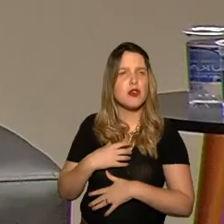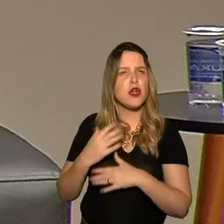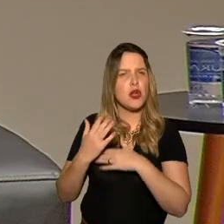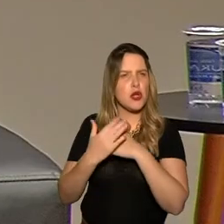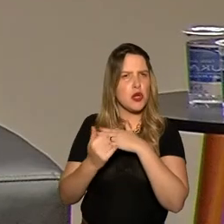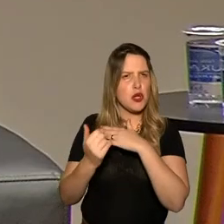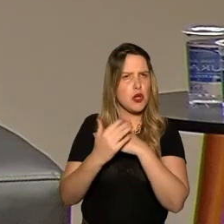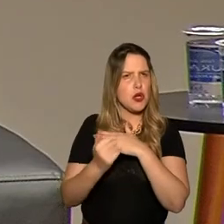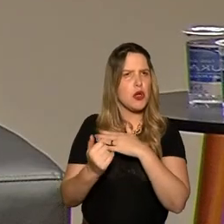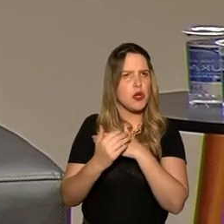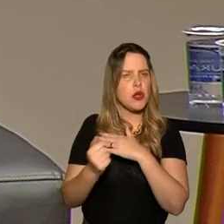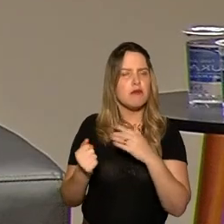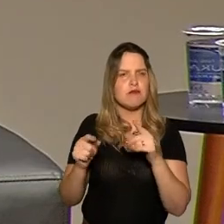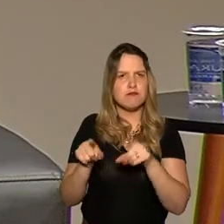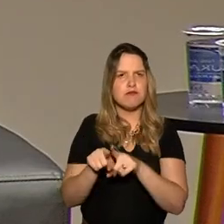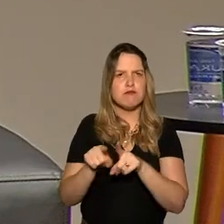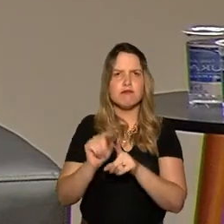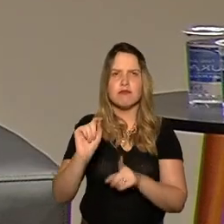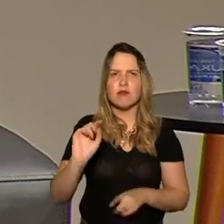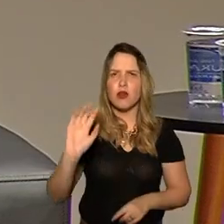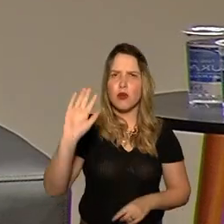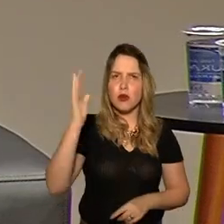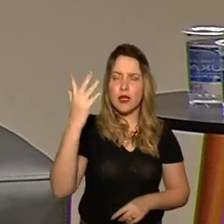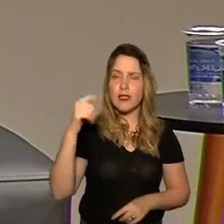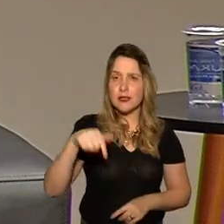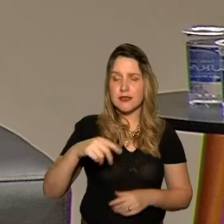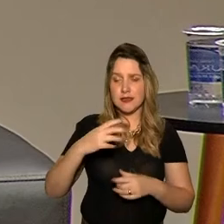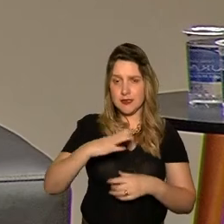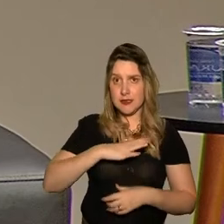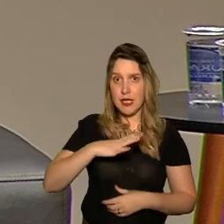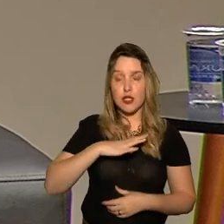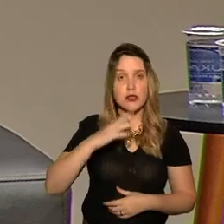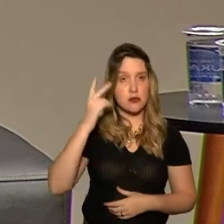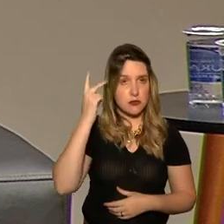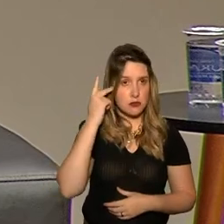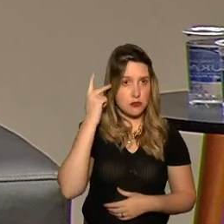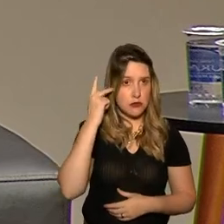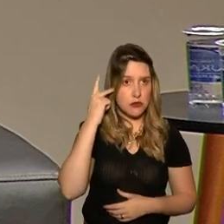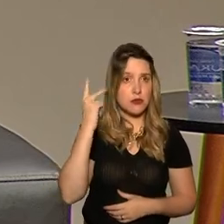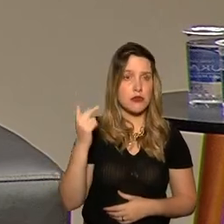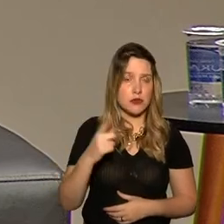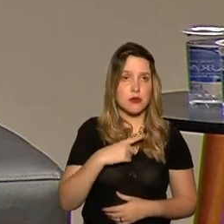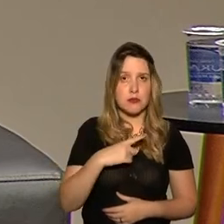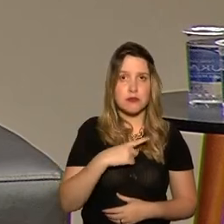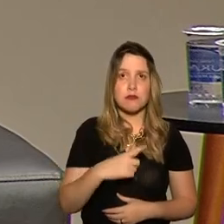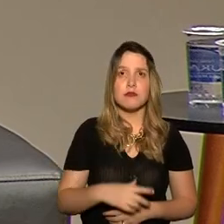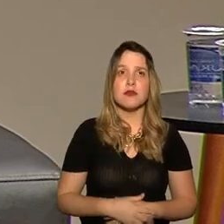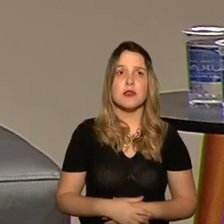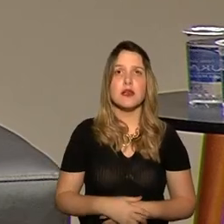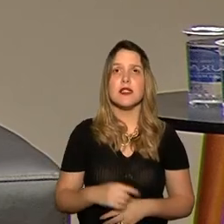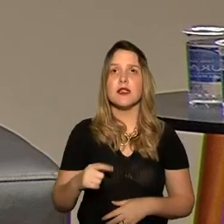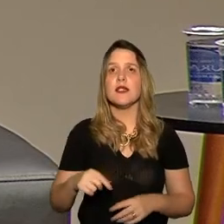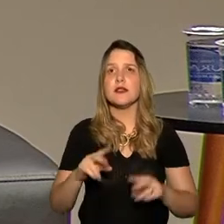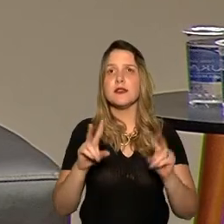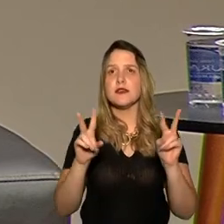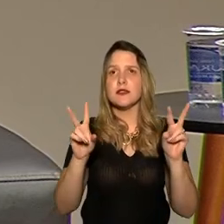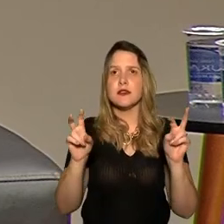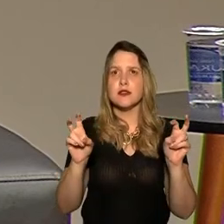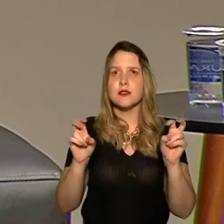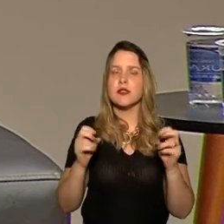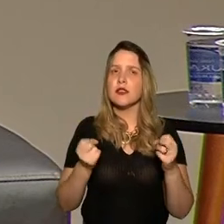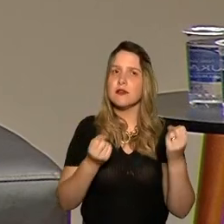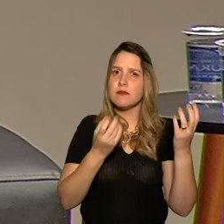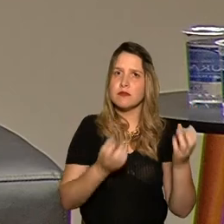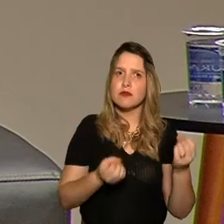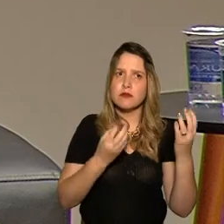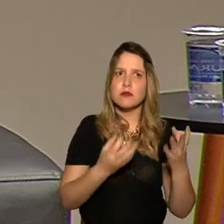atenção para o que aconteceu na cidade de São Paulo mas não só entre os anos de 2015 e 2016 que foram